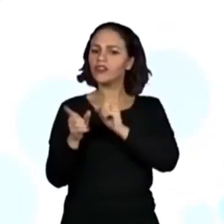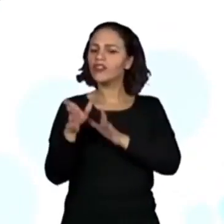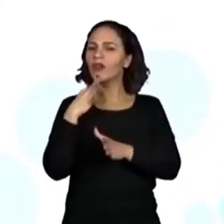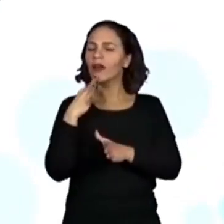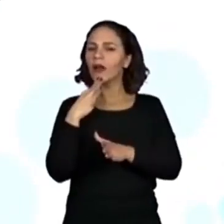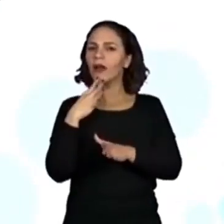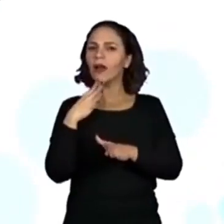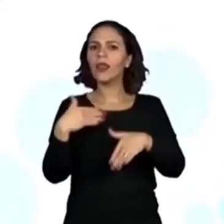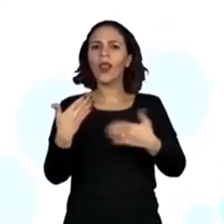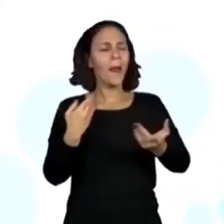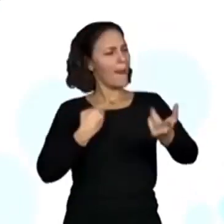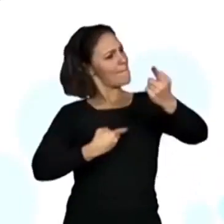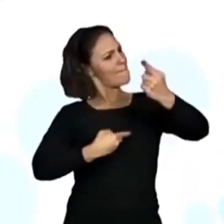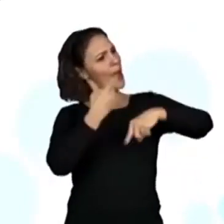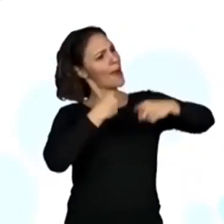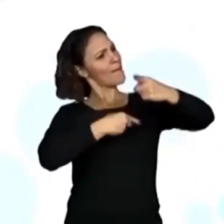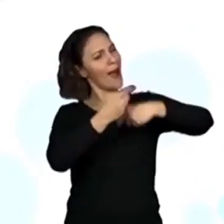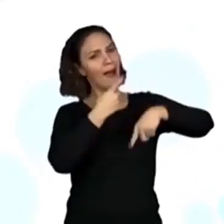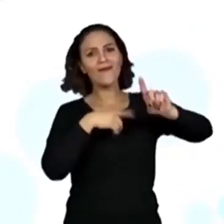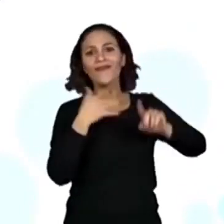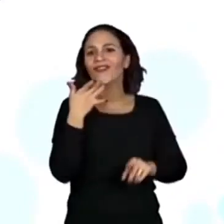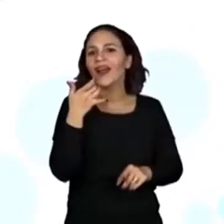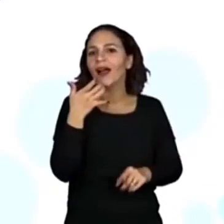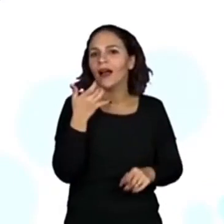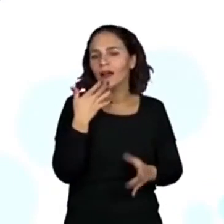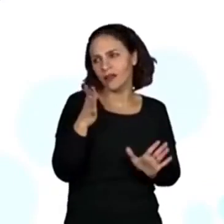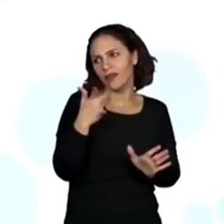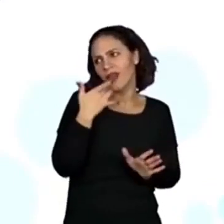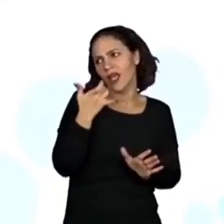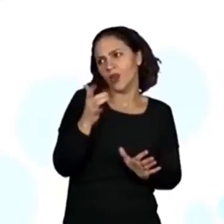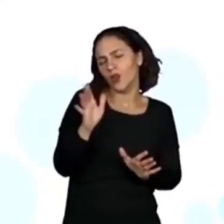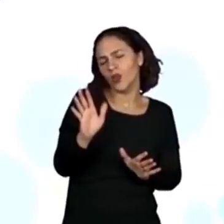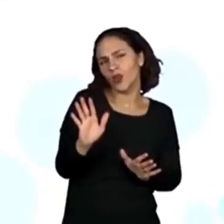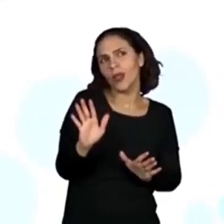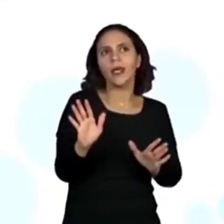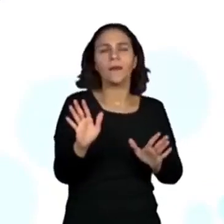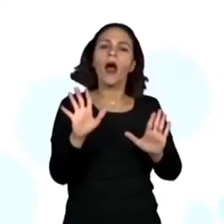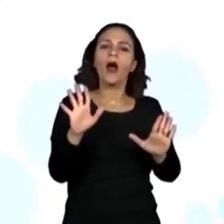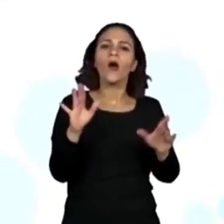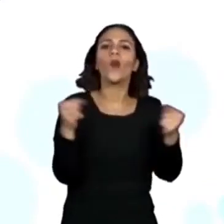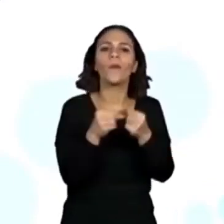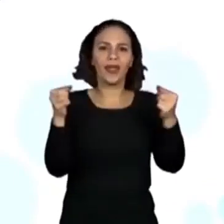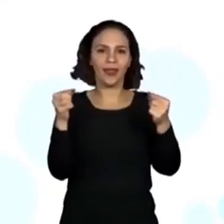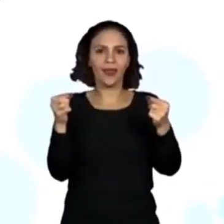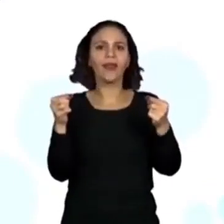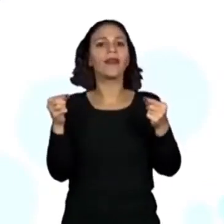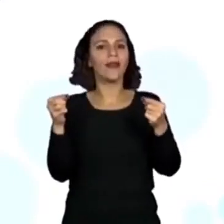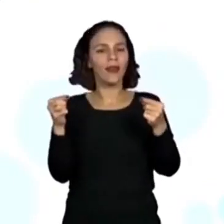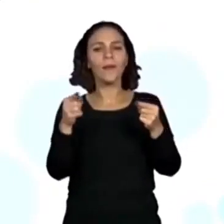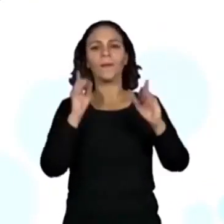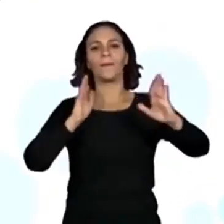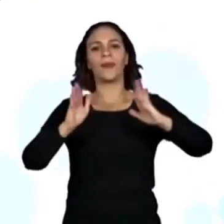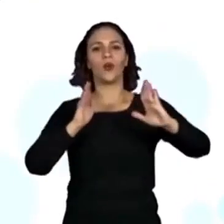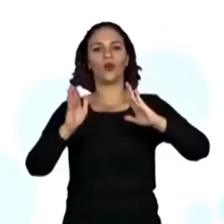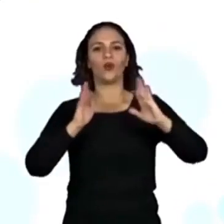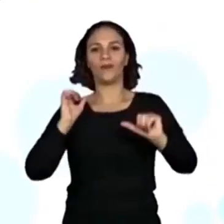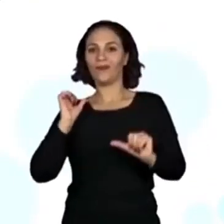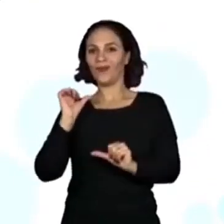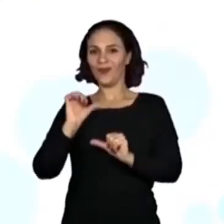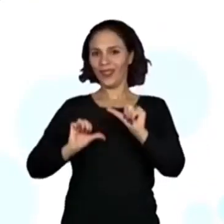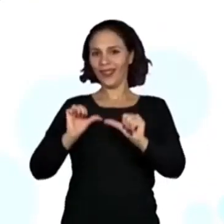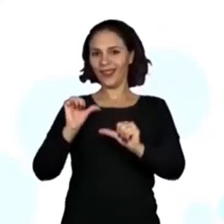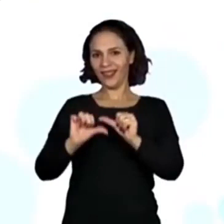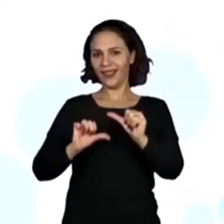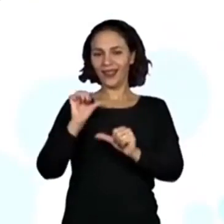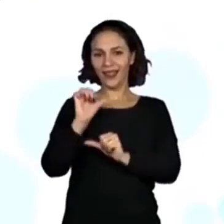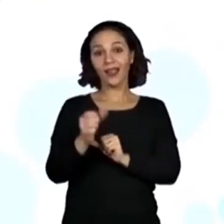foi muito fácil, talvez fácil nem tanto, mas foi propício a mudança, né,